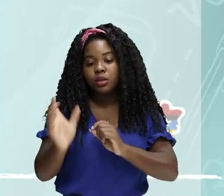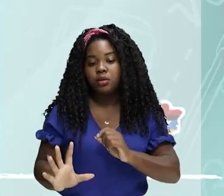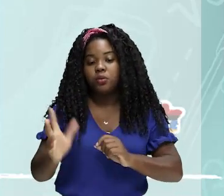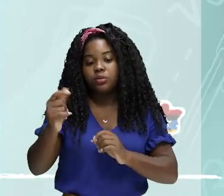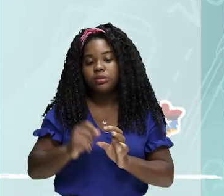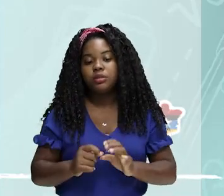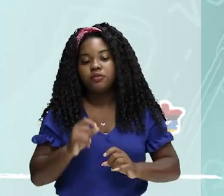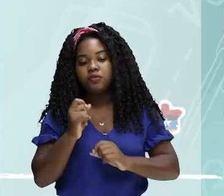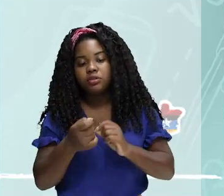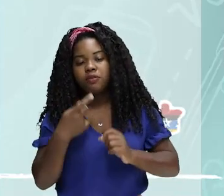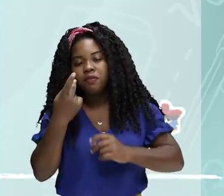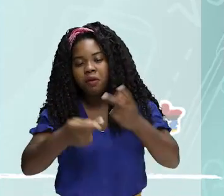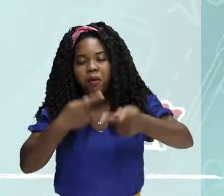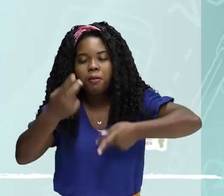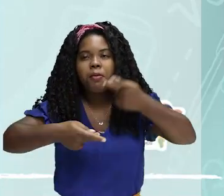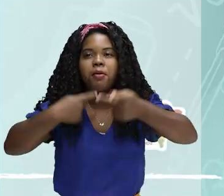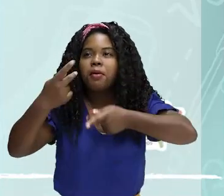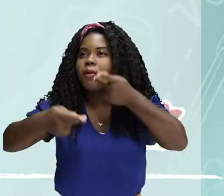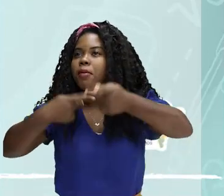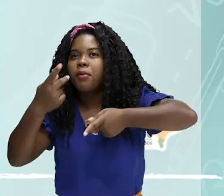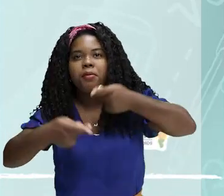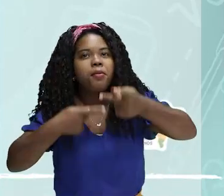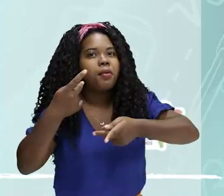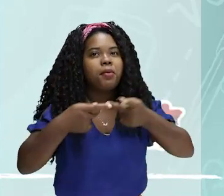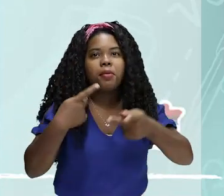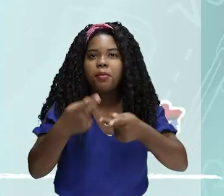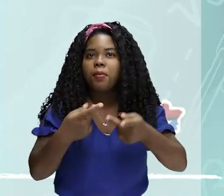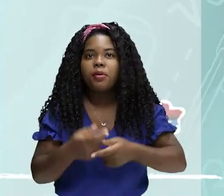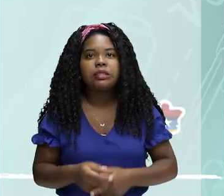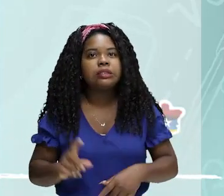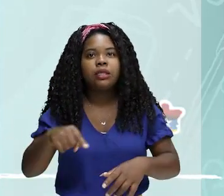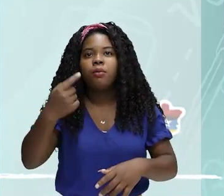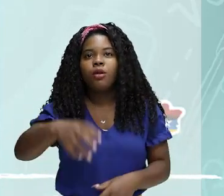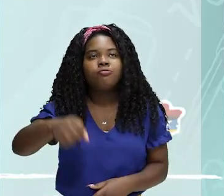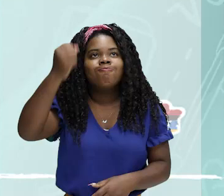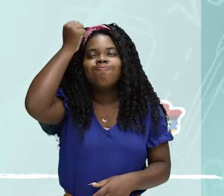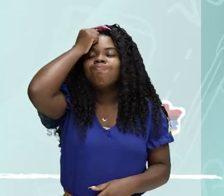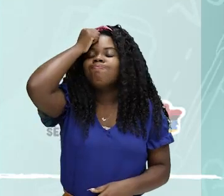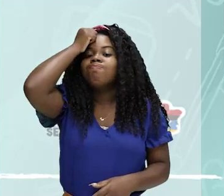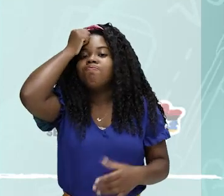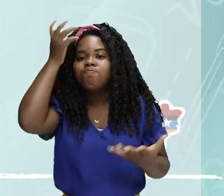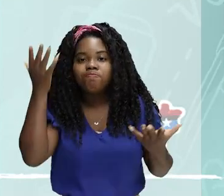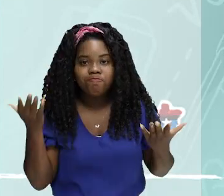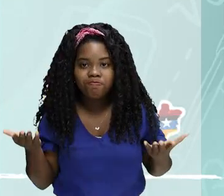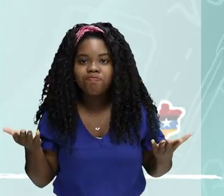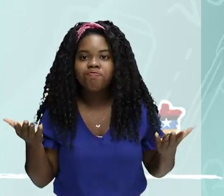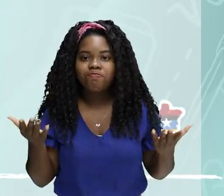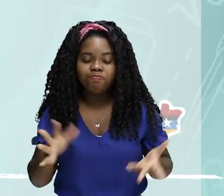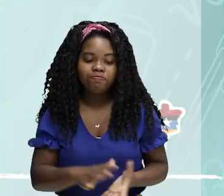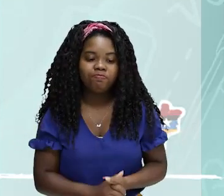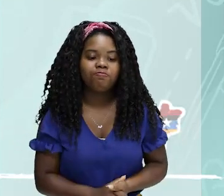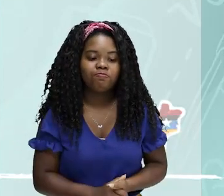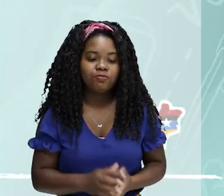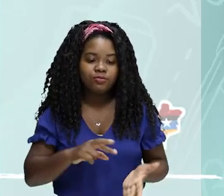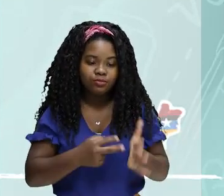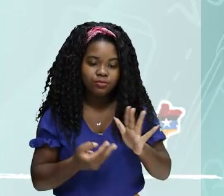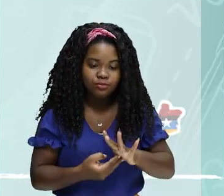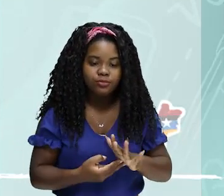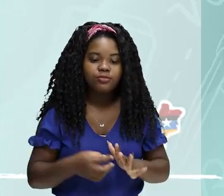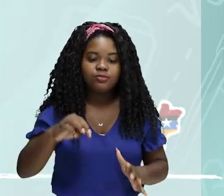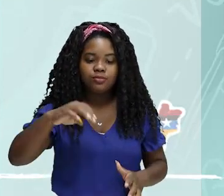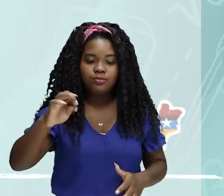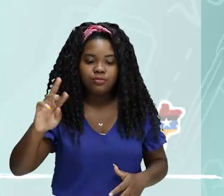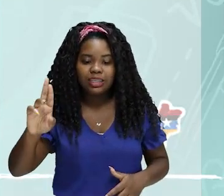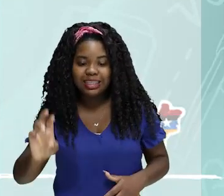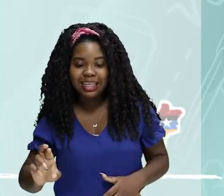a boca e falou demais sobre uma coisa ou uma pessoa e depois se arrependeu do que havia dito. O significado literal de meter